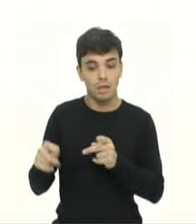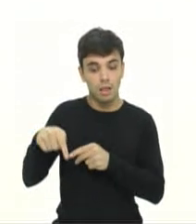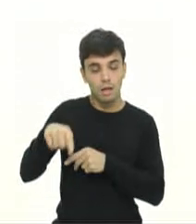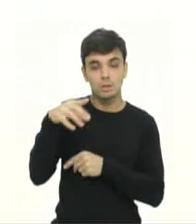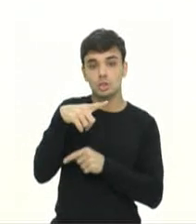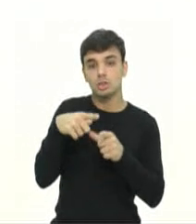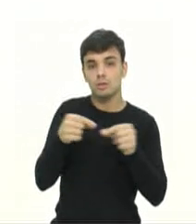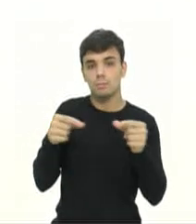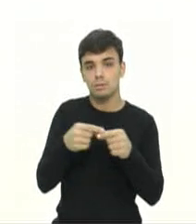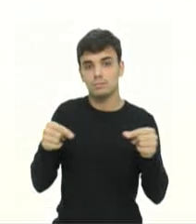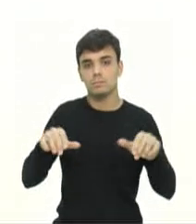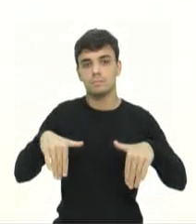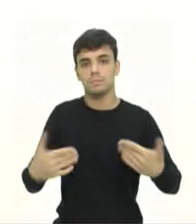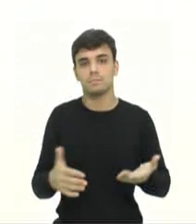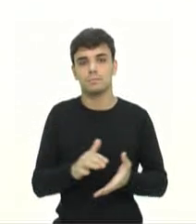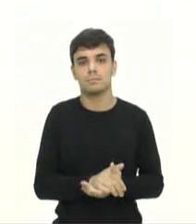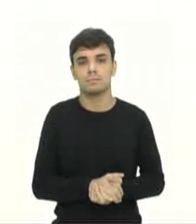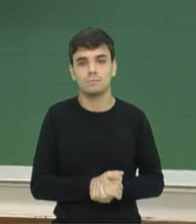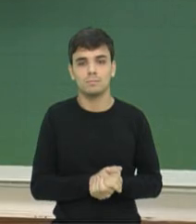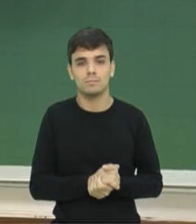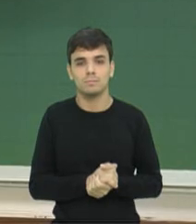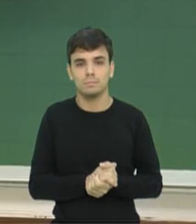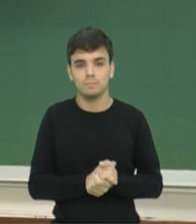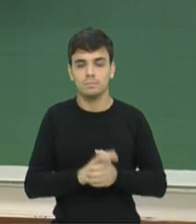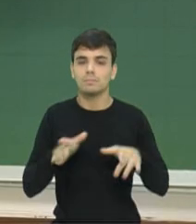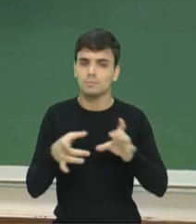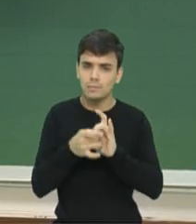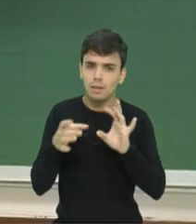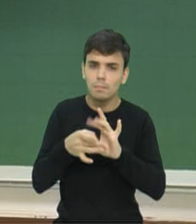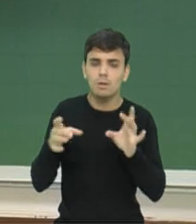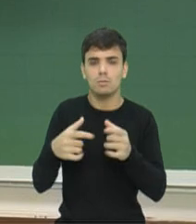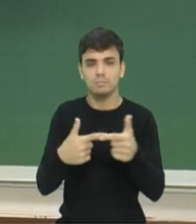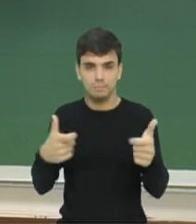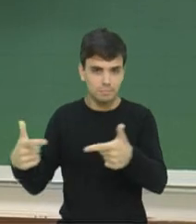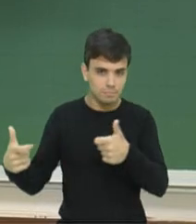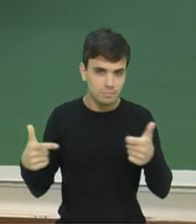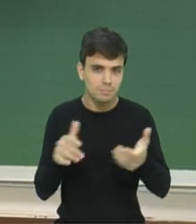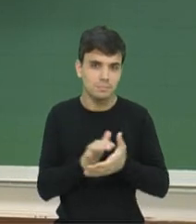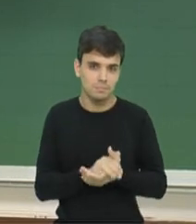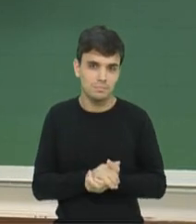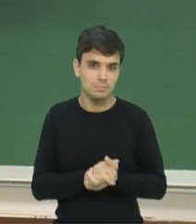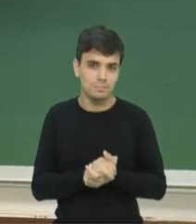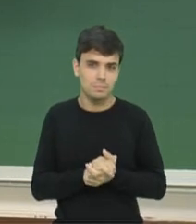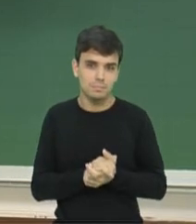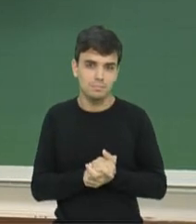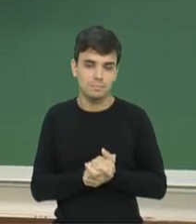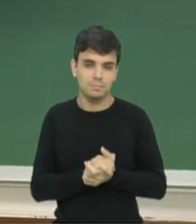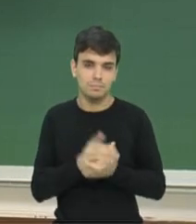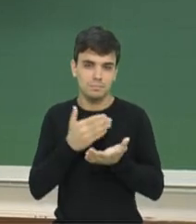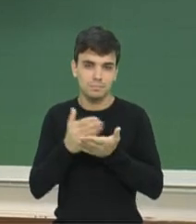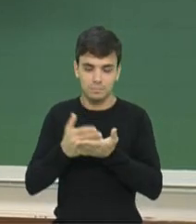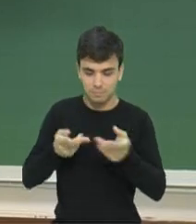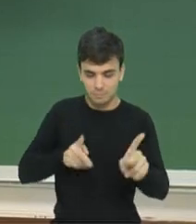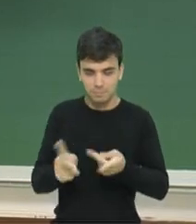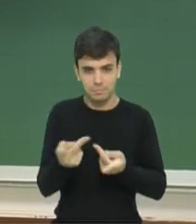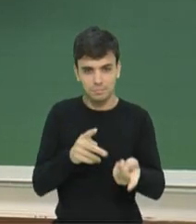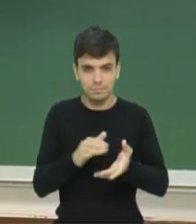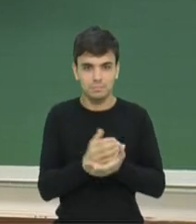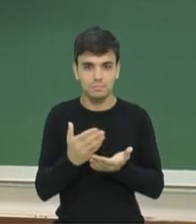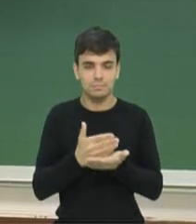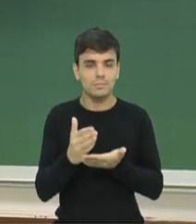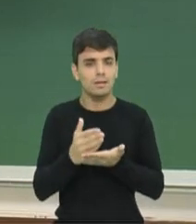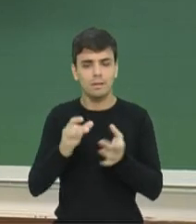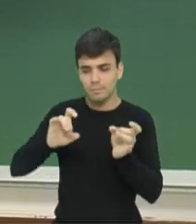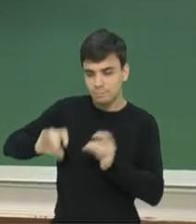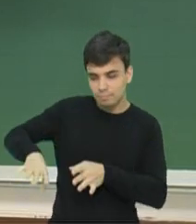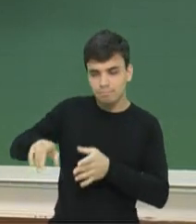né? Então, como houve a liberação de armas, né? Então, ali, quando liberou armas, o karatê acaba sendo